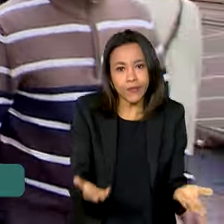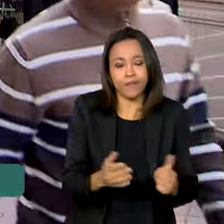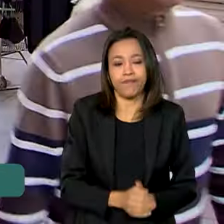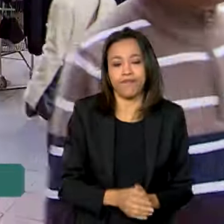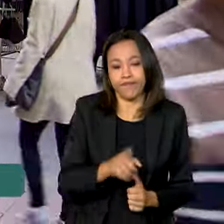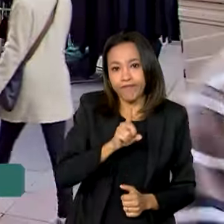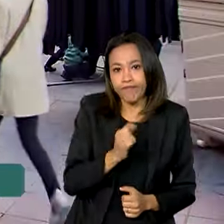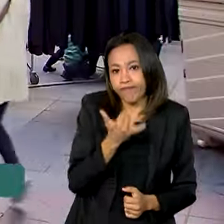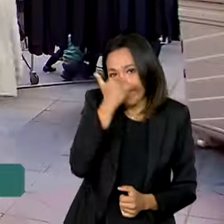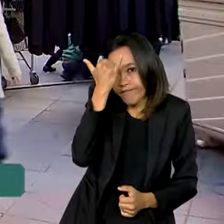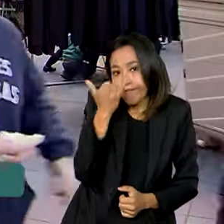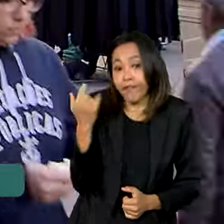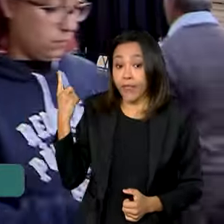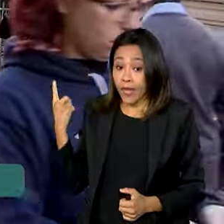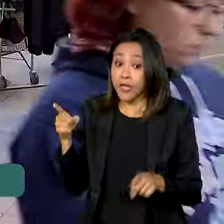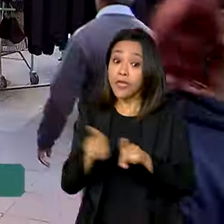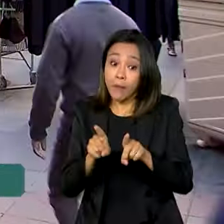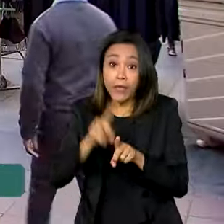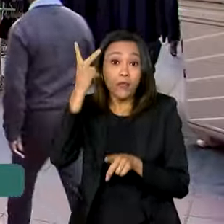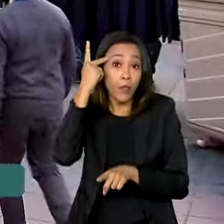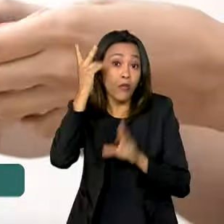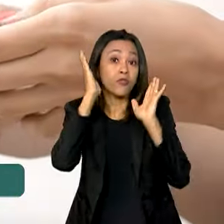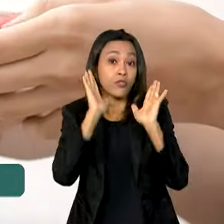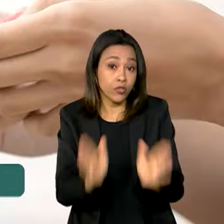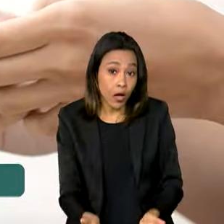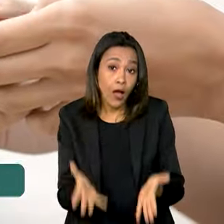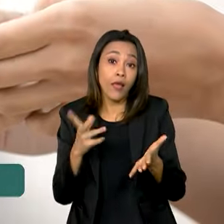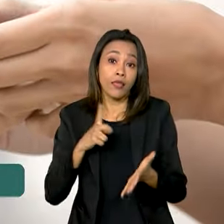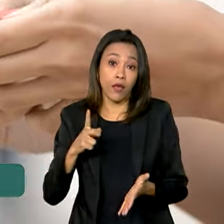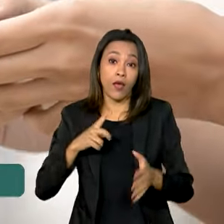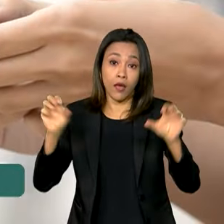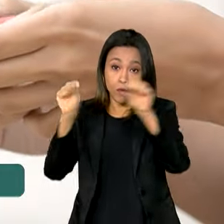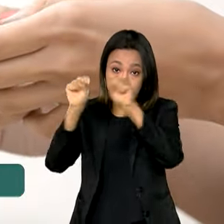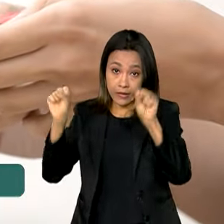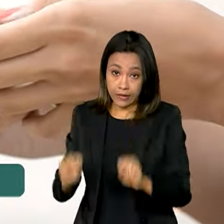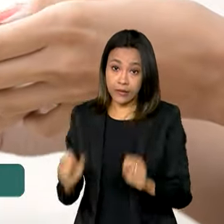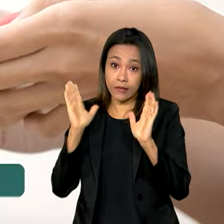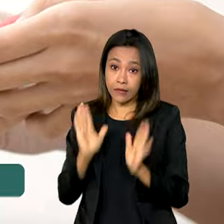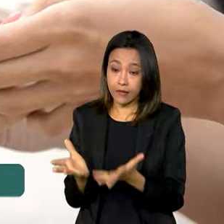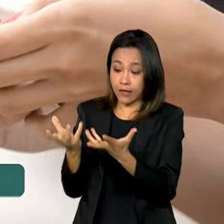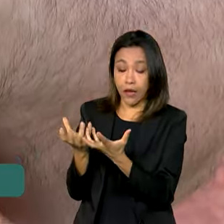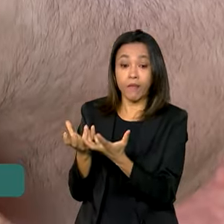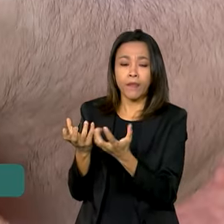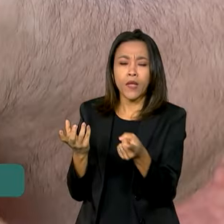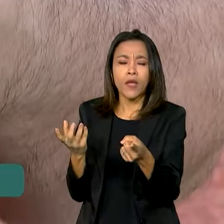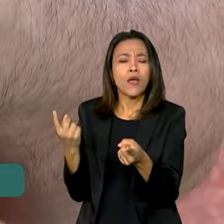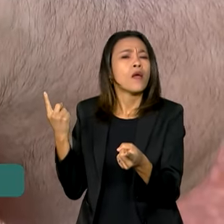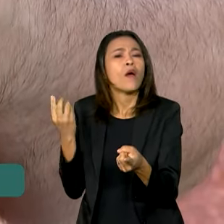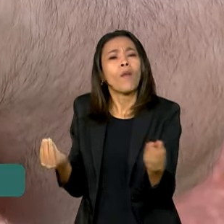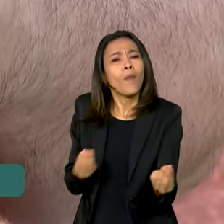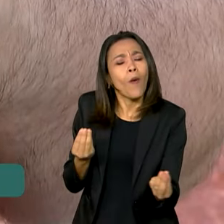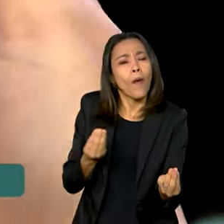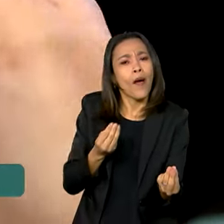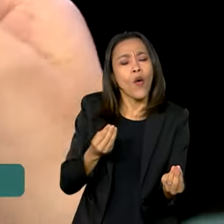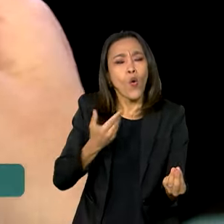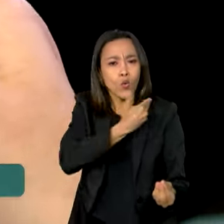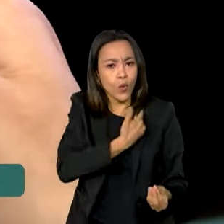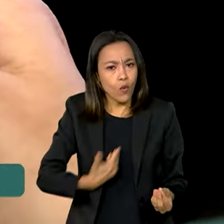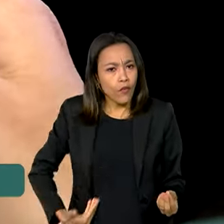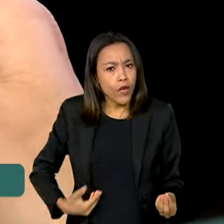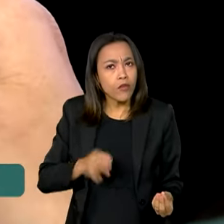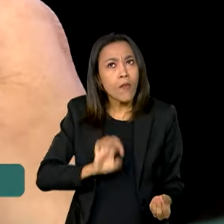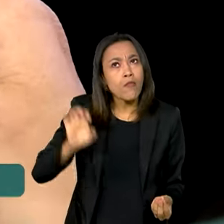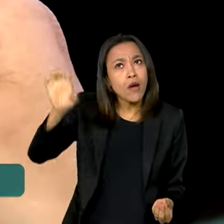Paulo também já aderiu ao conectagov.br. Para o usuário, uma das vantagens é que, como os governos já têm